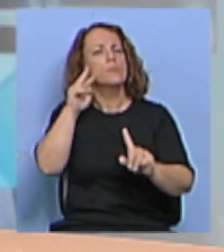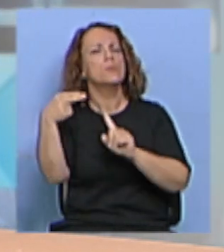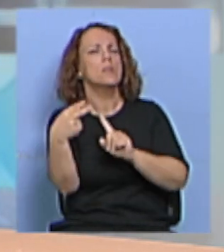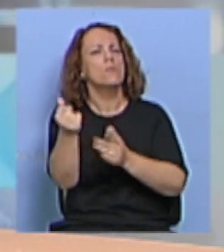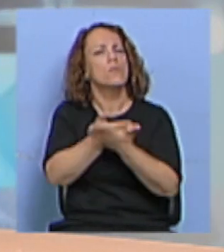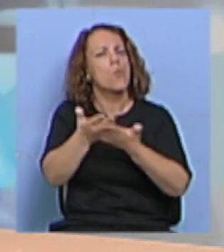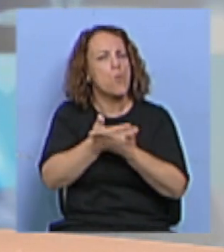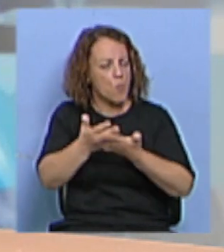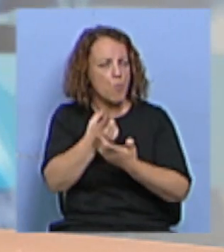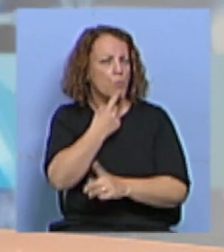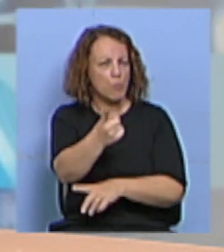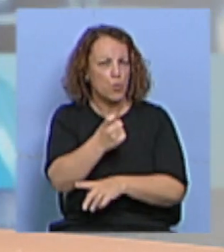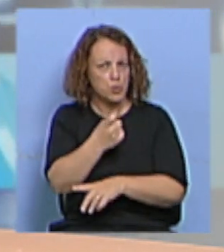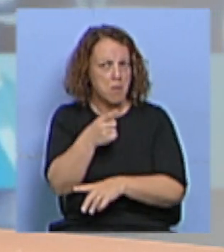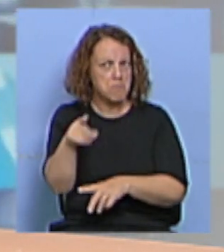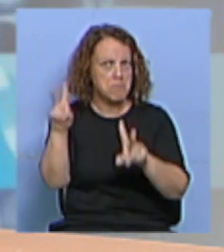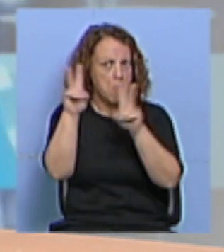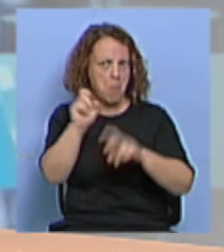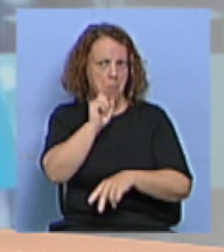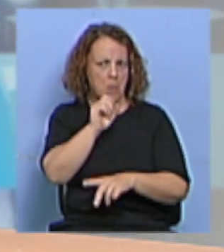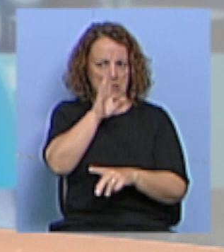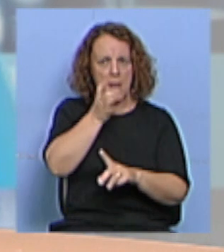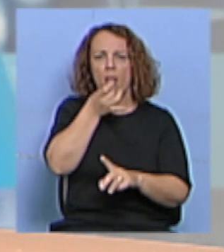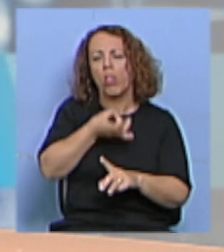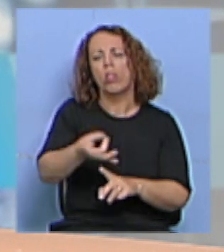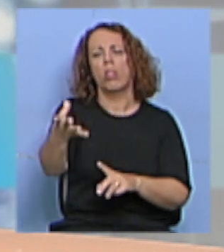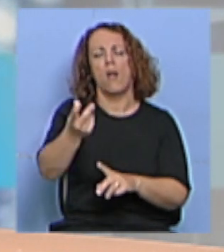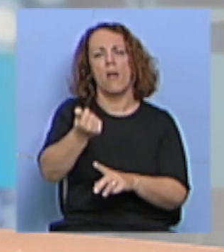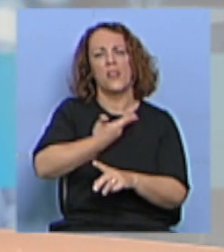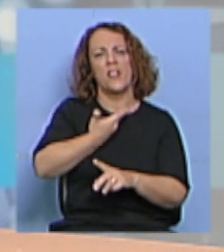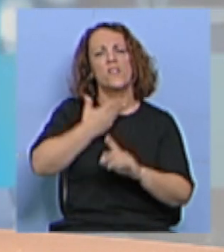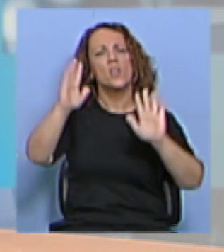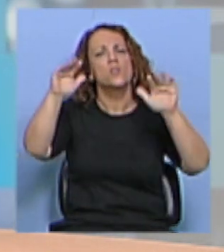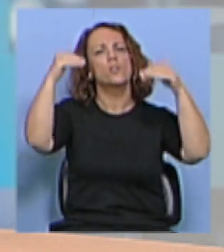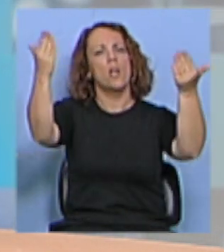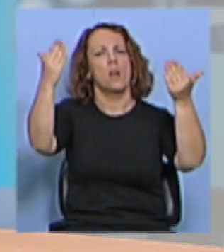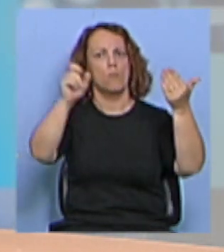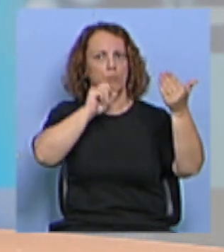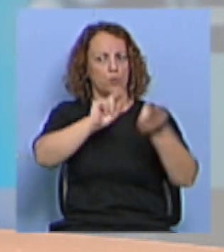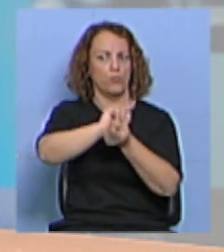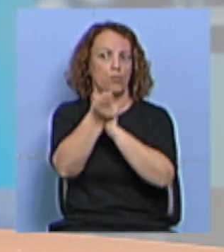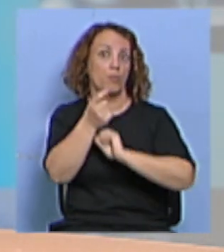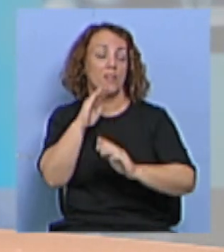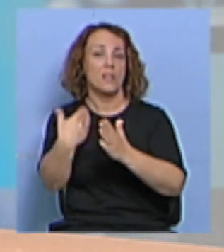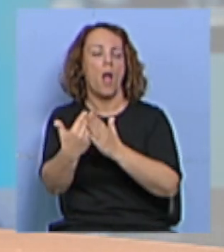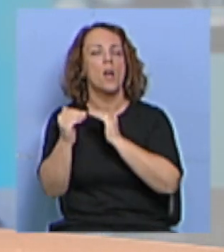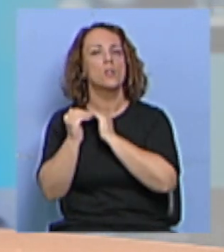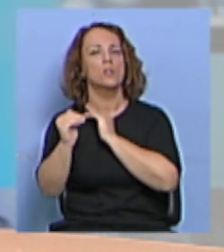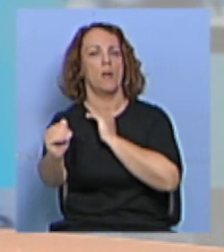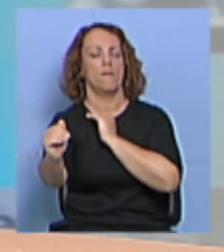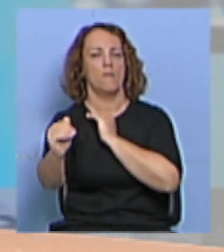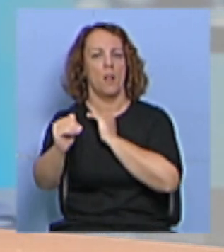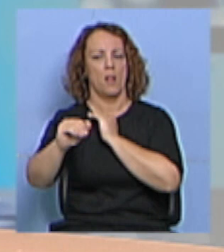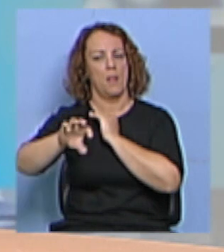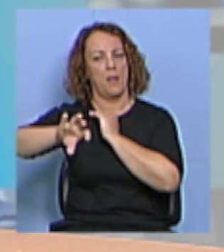parte, até pode ser um bom negócio o perdão da dívida externa, dado o contributo positivo que pode ter na estabilização também